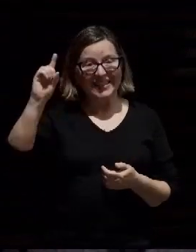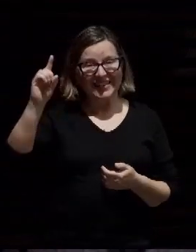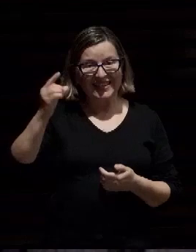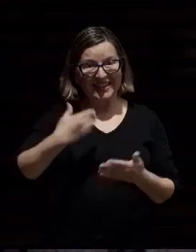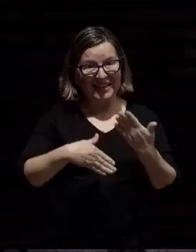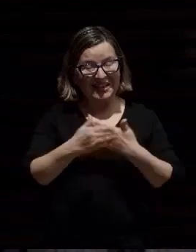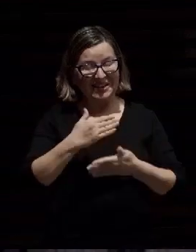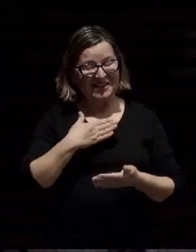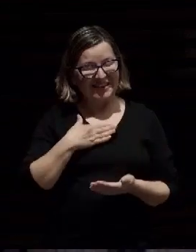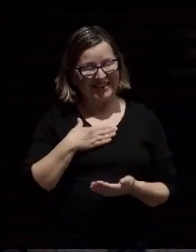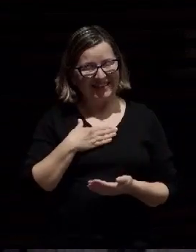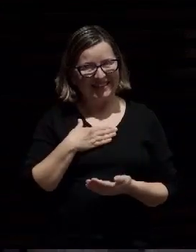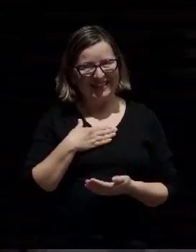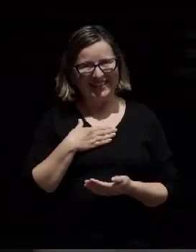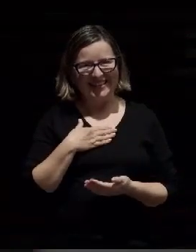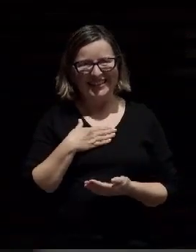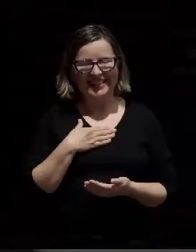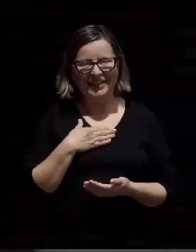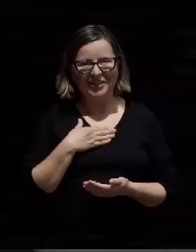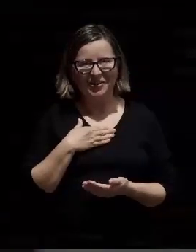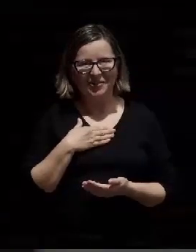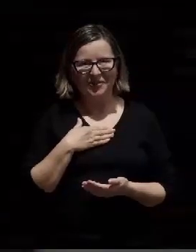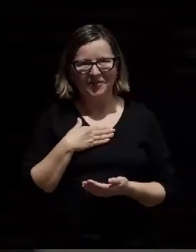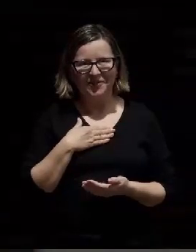de mim.